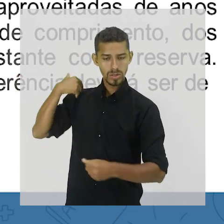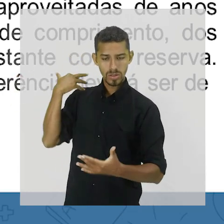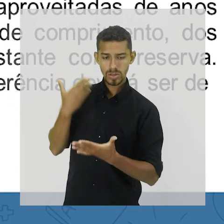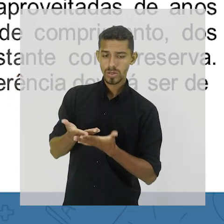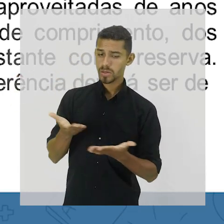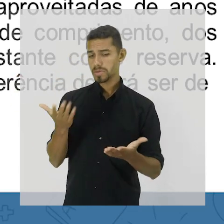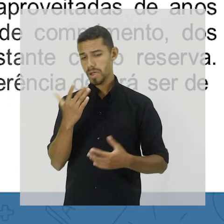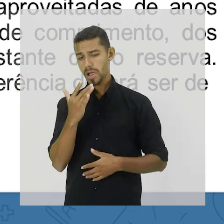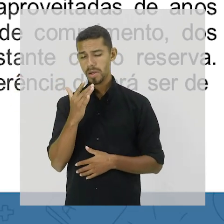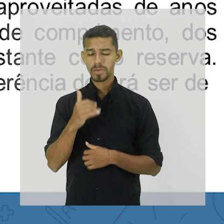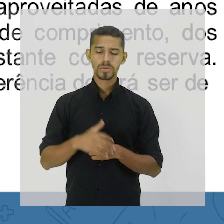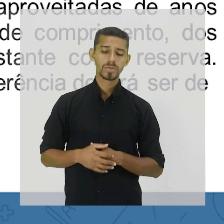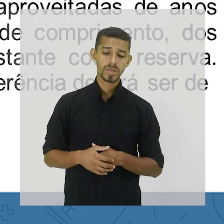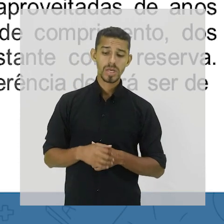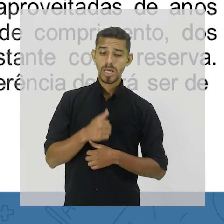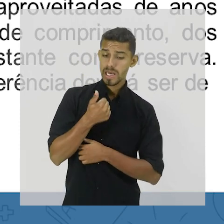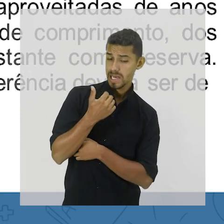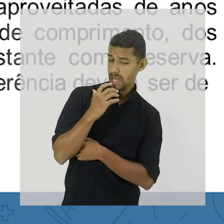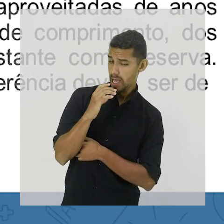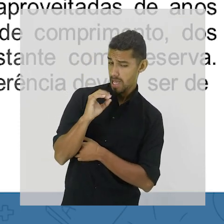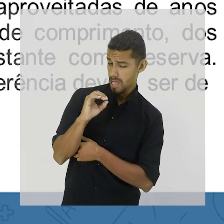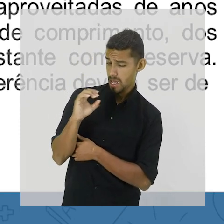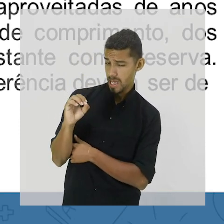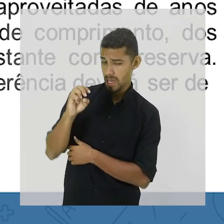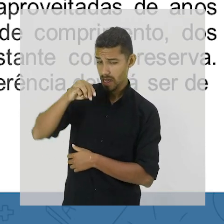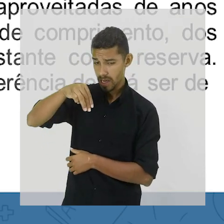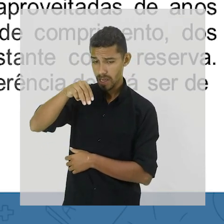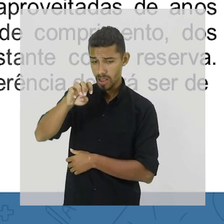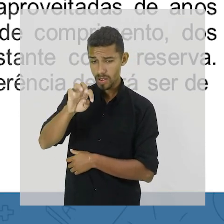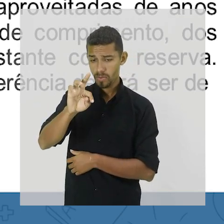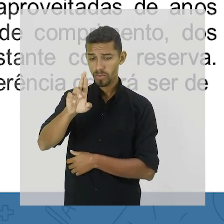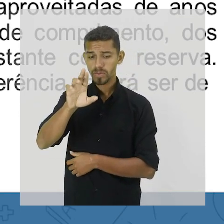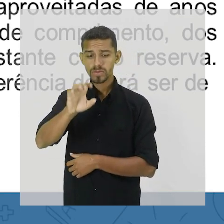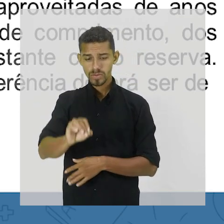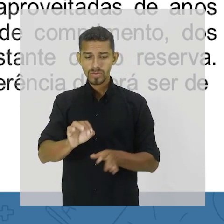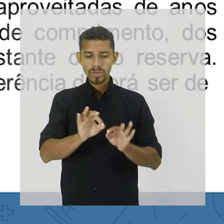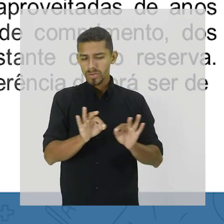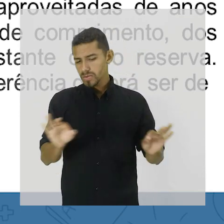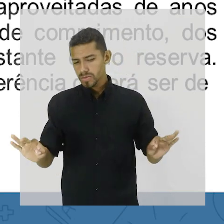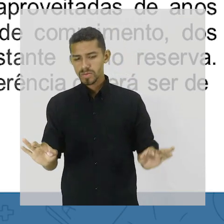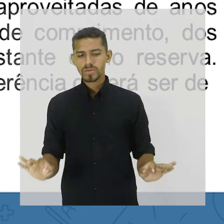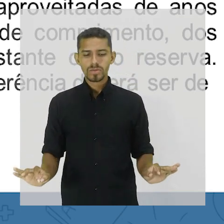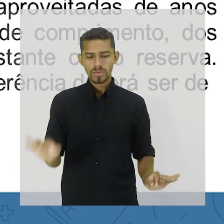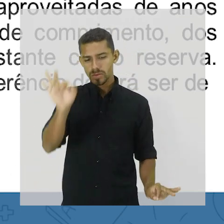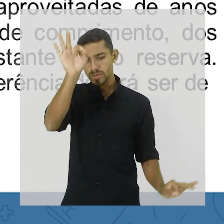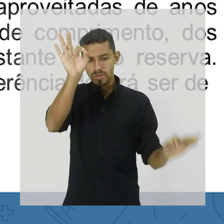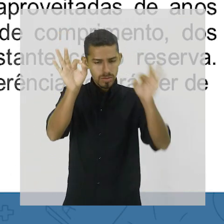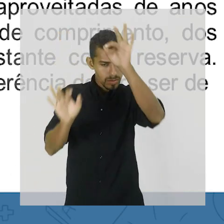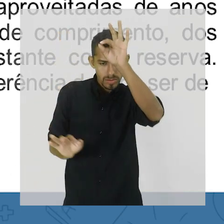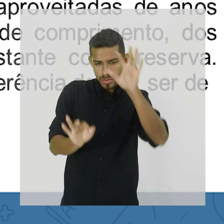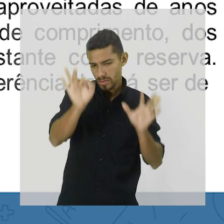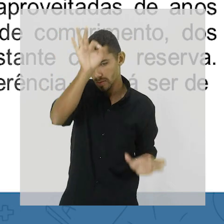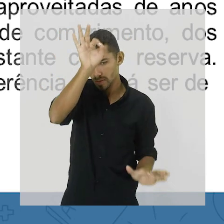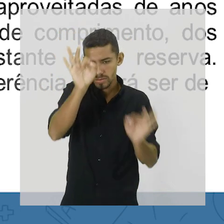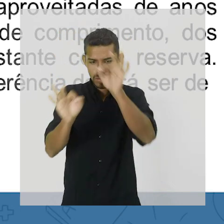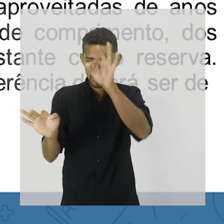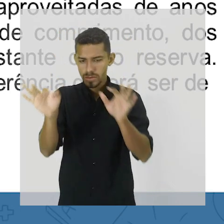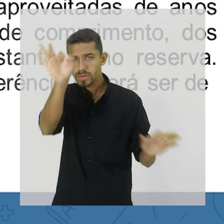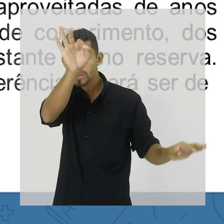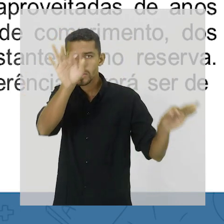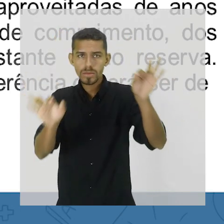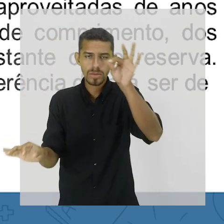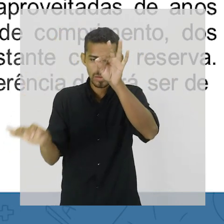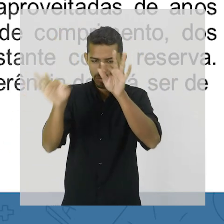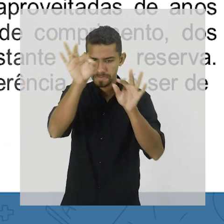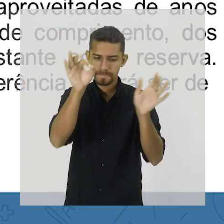pouco mais de 100 metros de comprimento, dos quais ele decide usar aproximadamente 100 metros e deixar o restante como